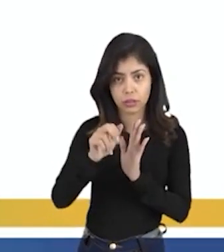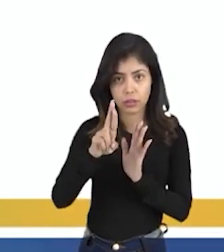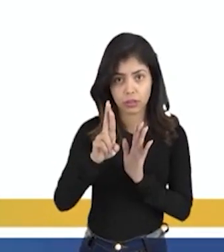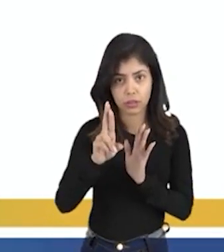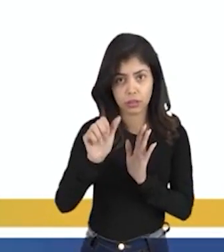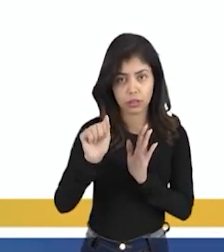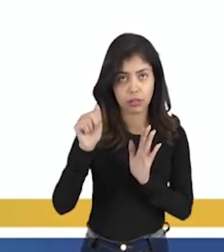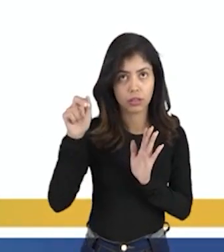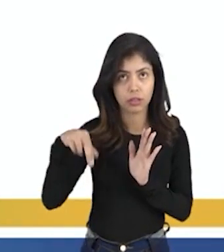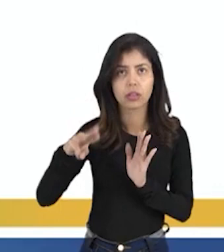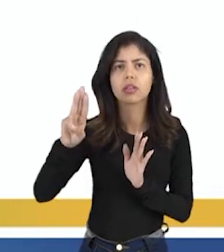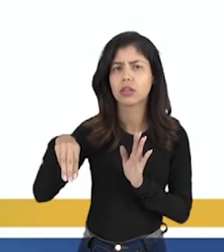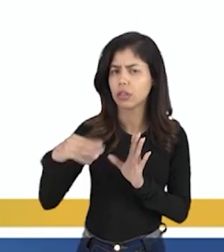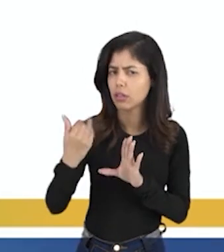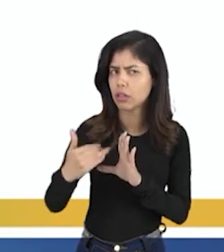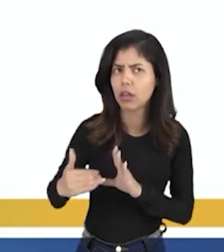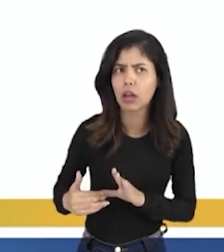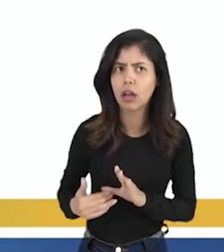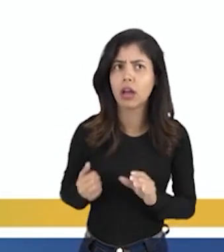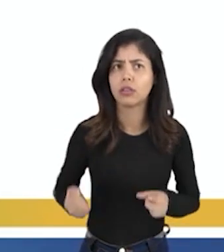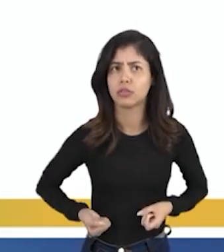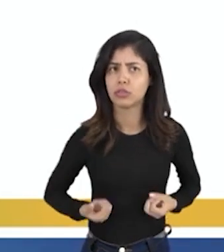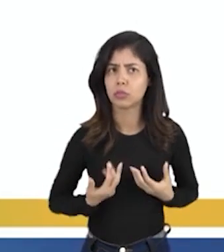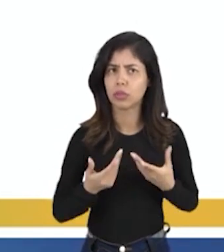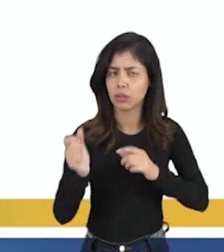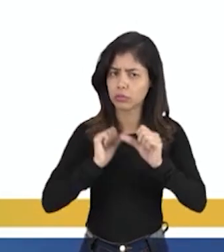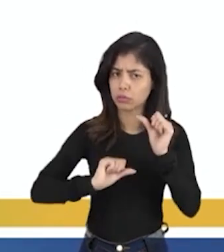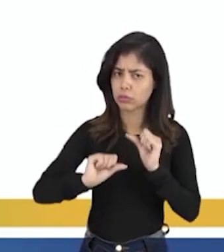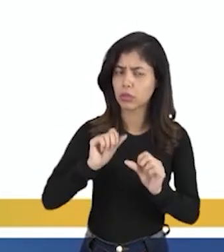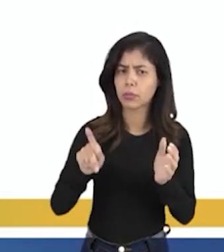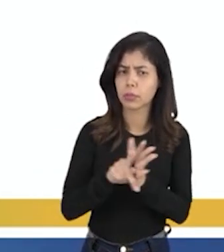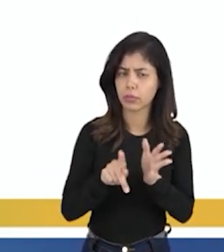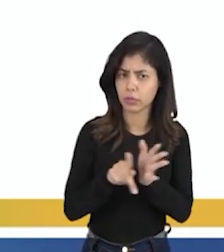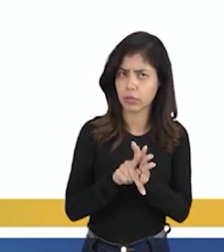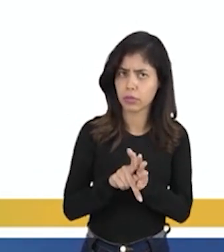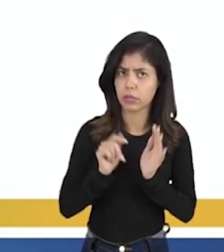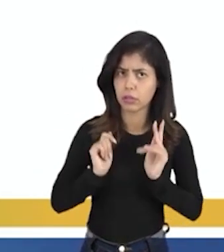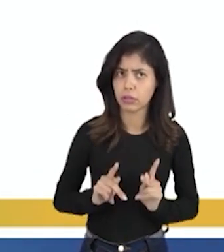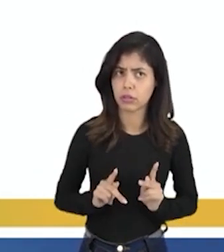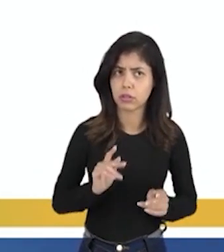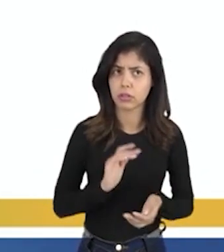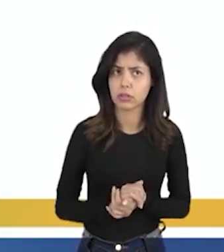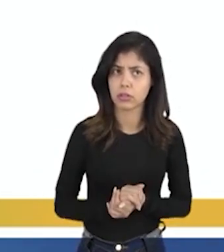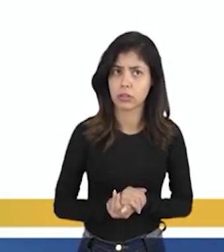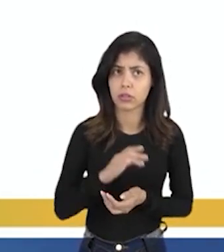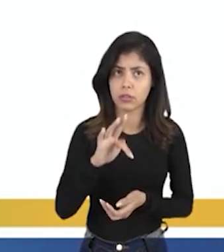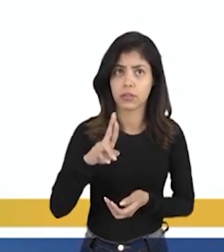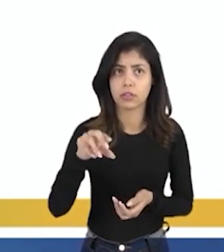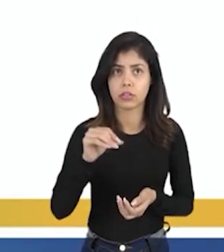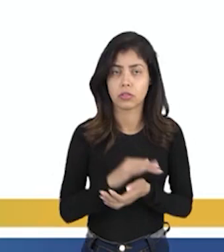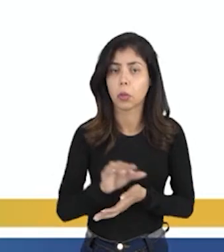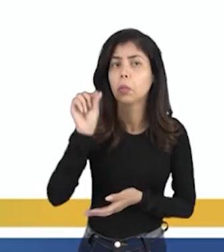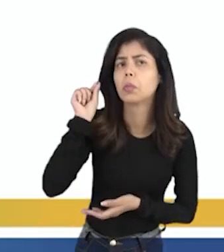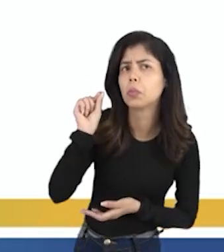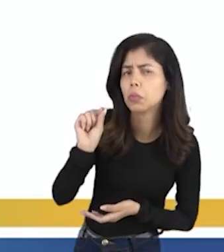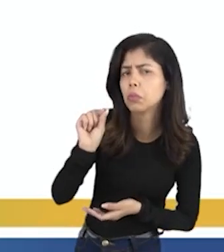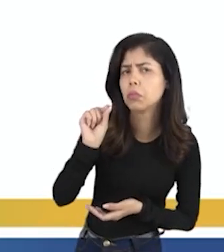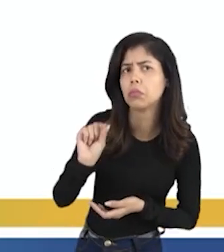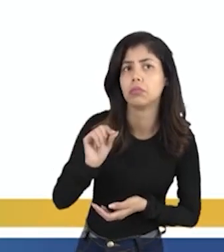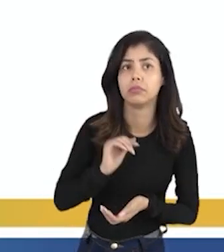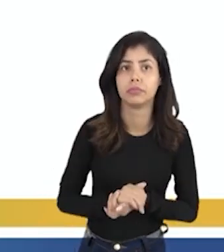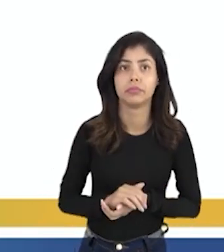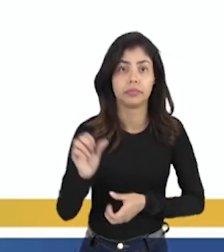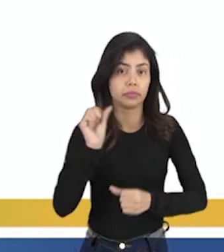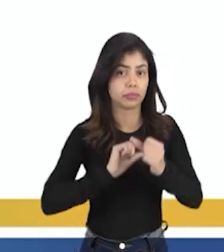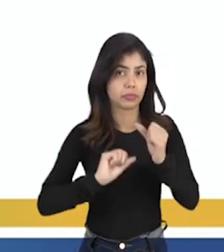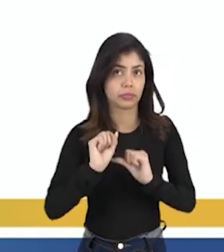e para quem se dirige a mensagem, estimulando a mudança do seu comportamento. E enfatiza sobre